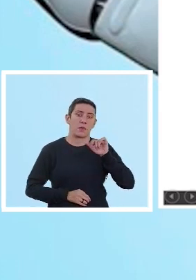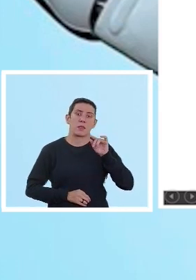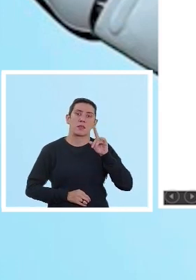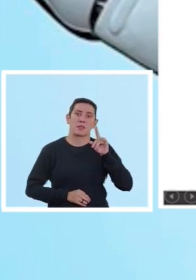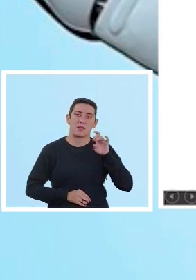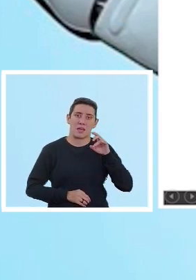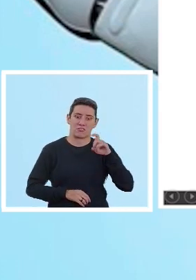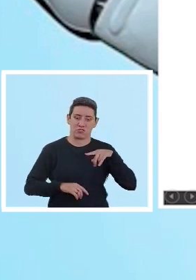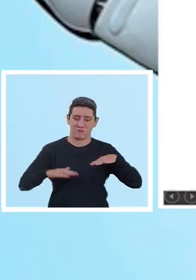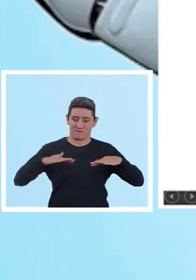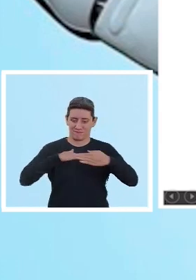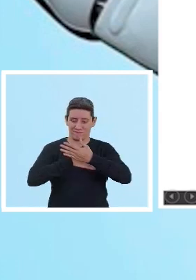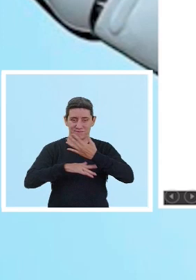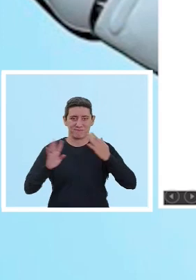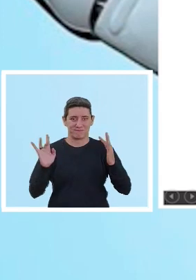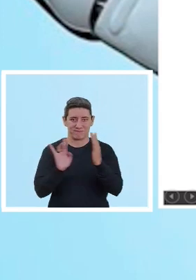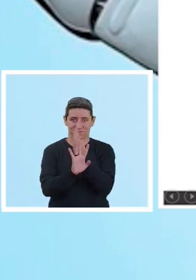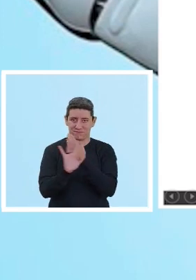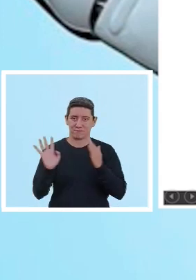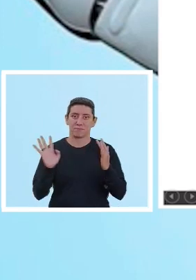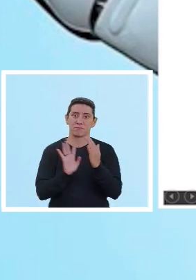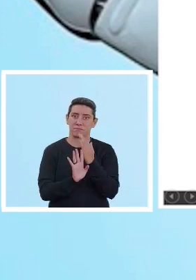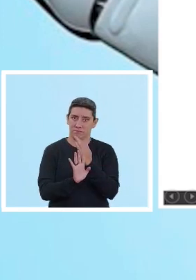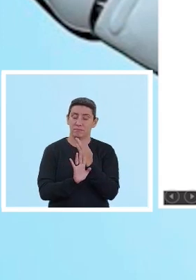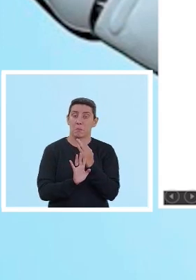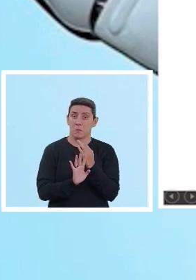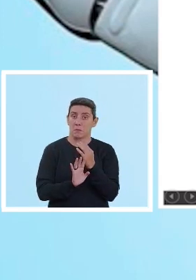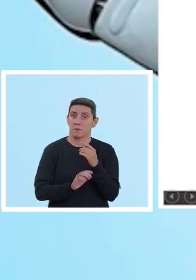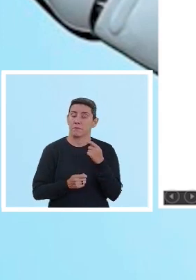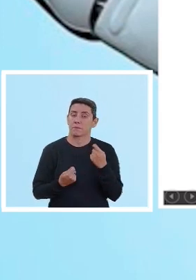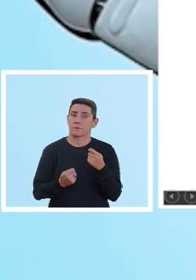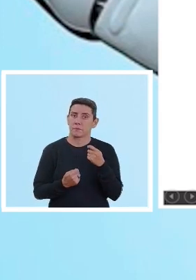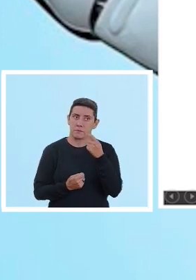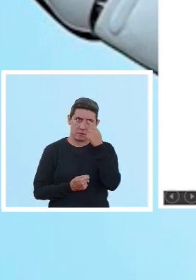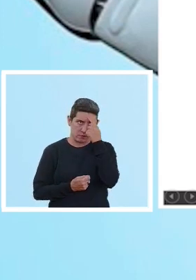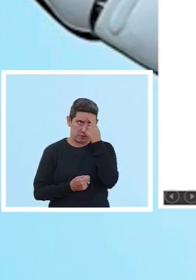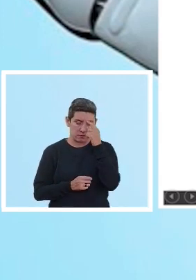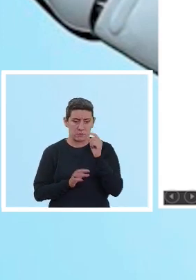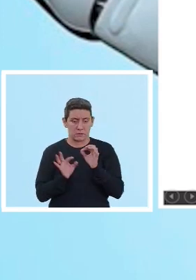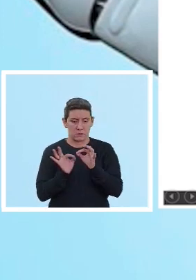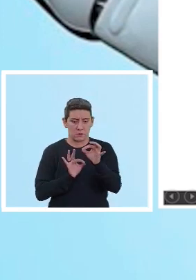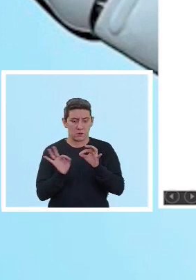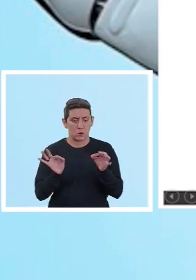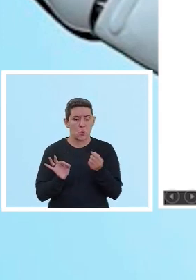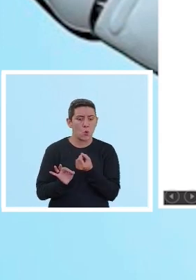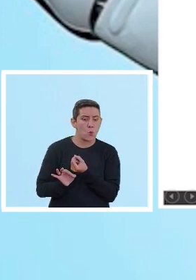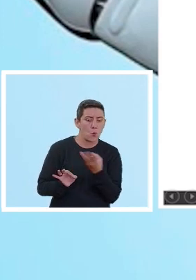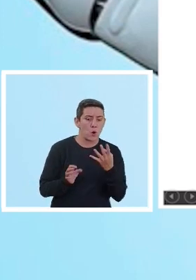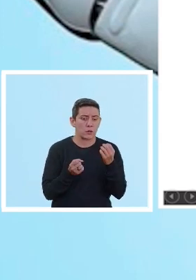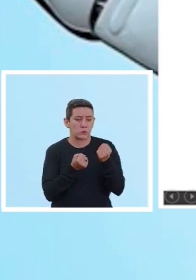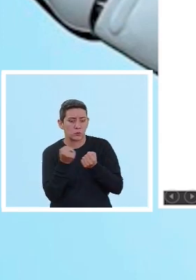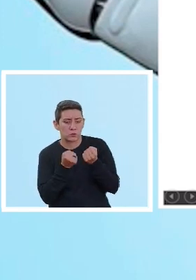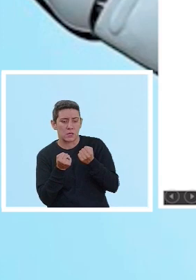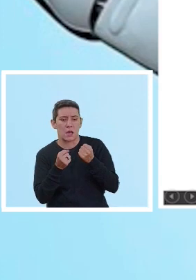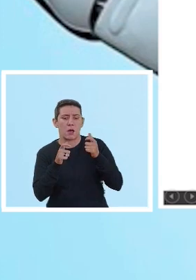o banco mobilidade você precisa fazer uma contagem volumétrica dos veículos e as suas conversões dentro da